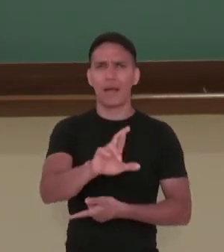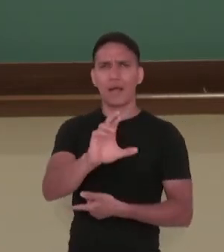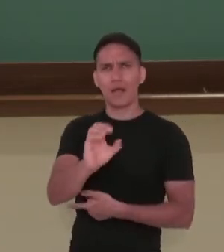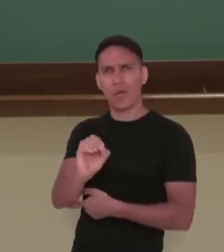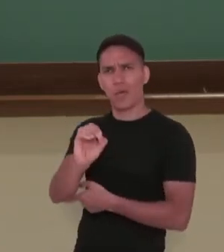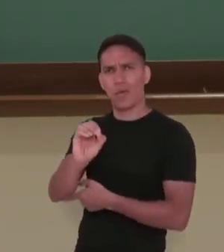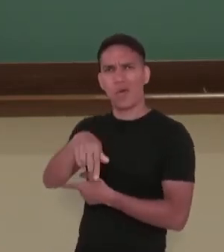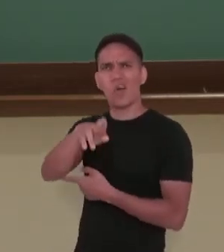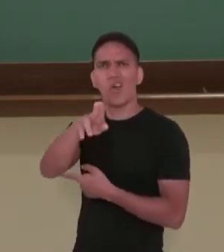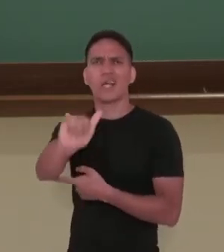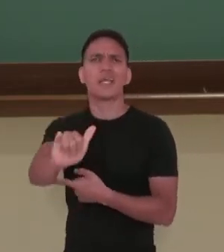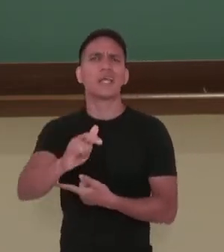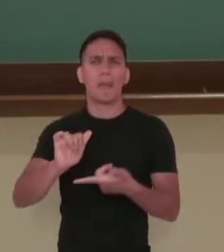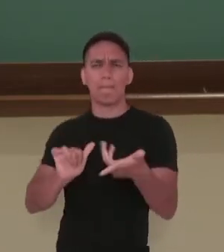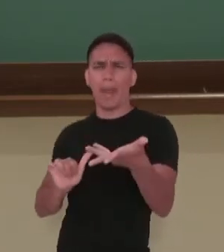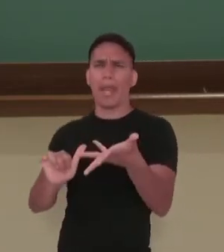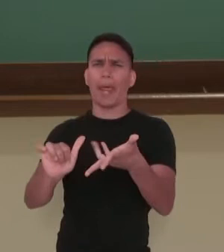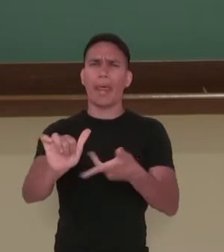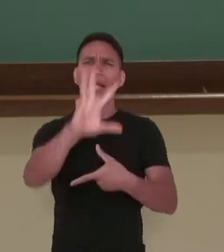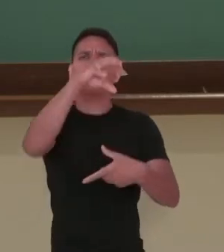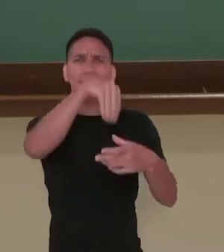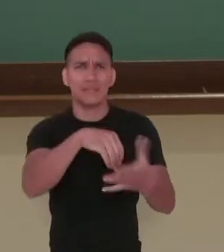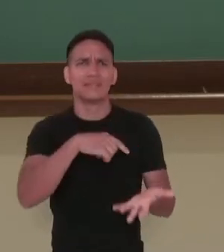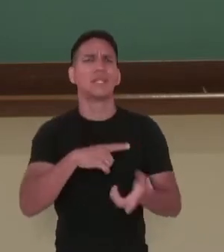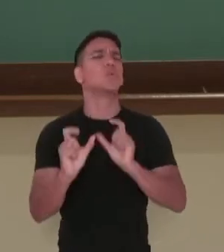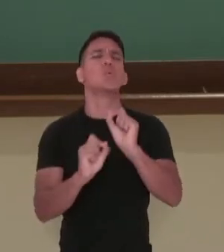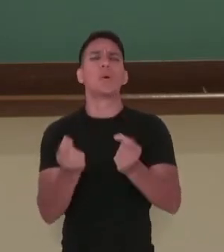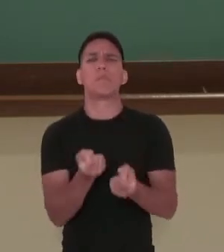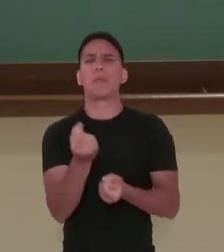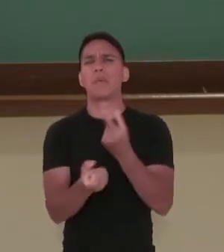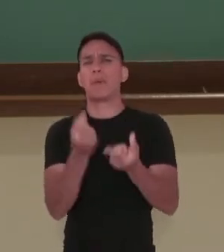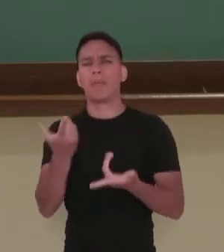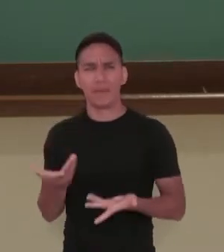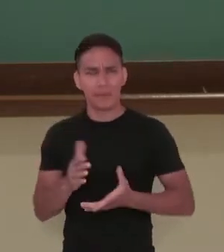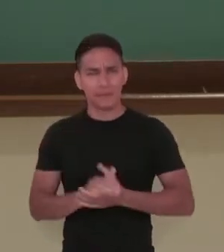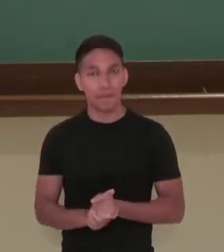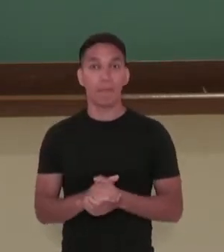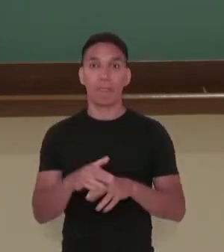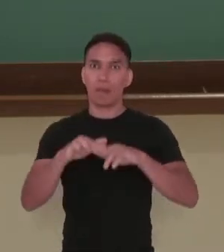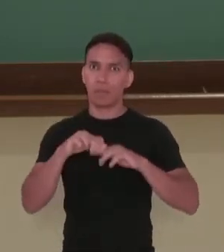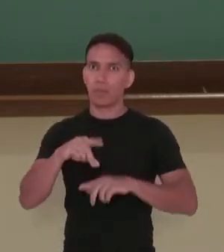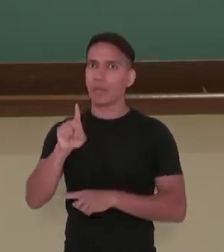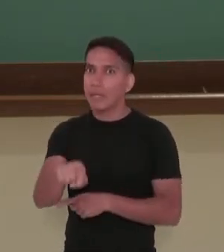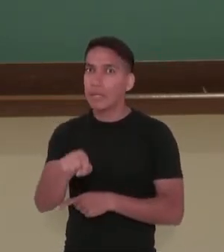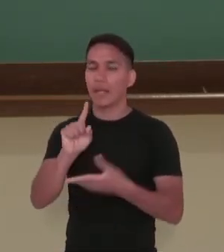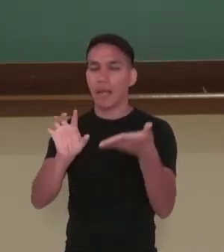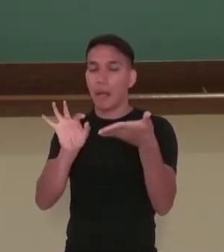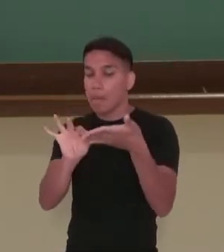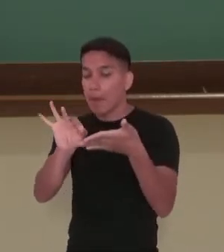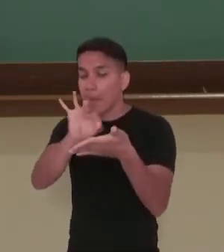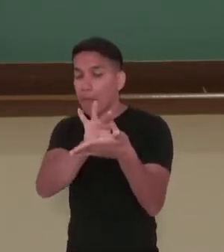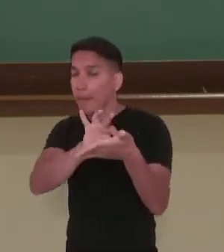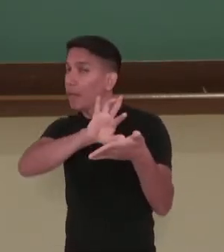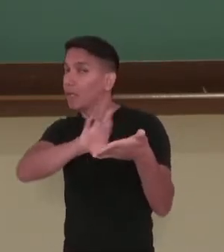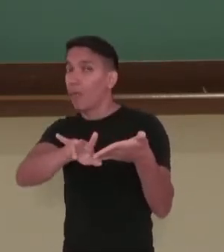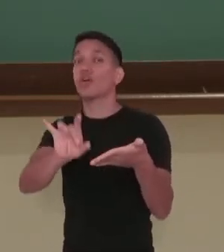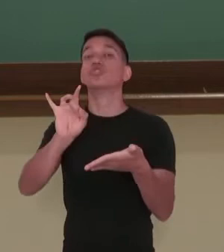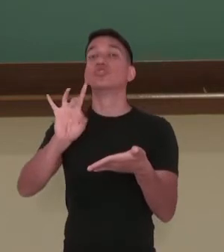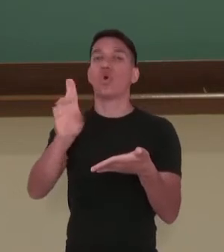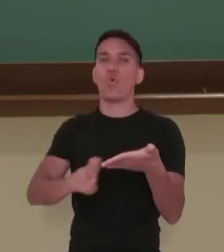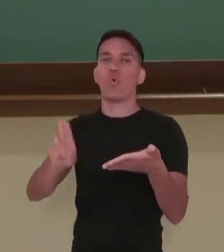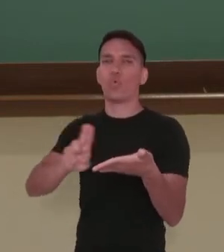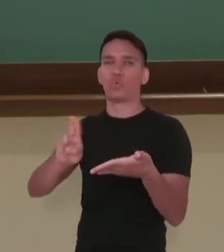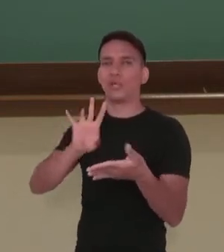aí, enfim, toda essa cartografia. A cartografia não é utilizada apenas dentro